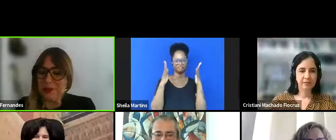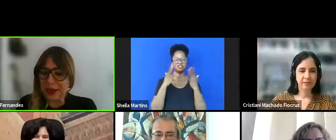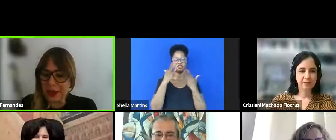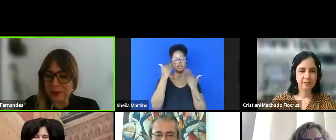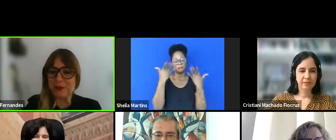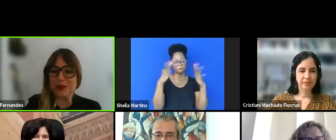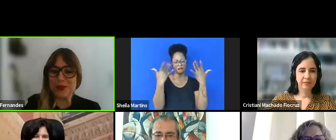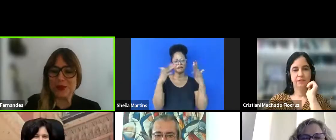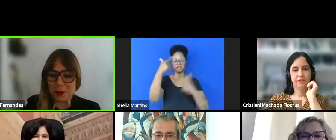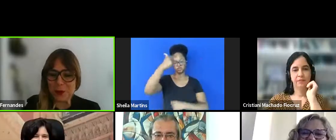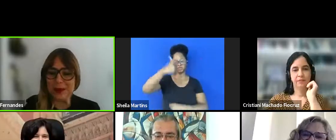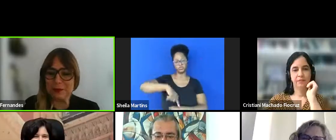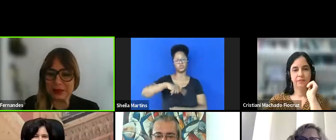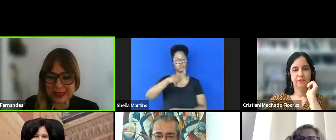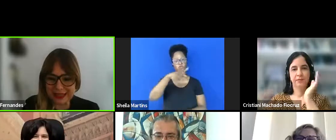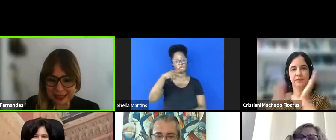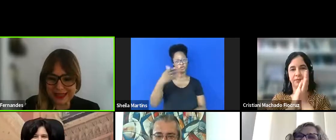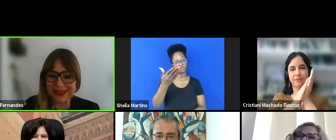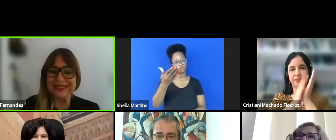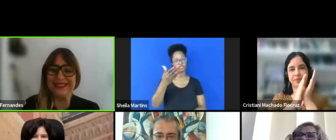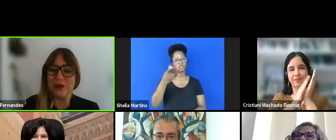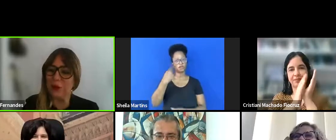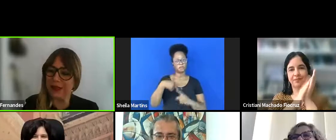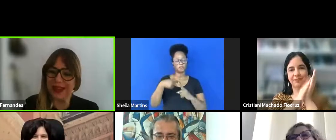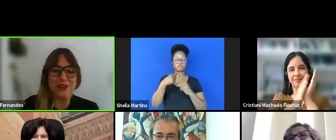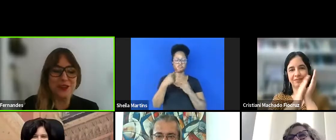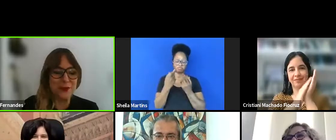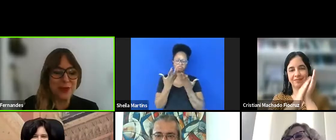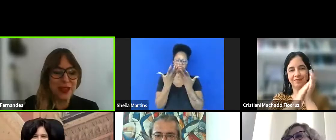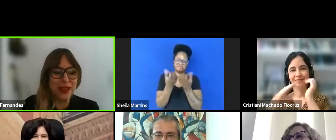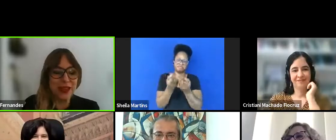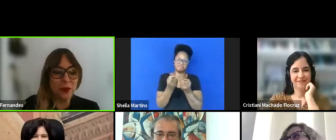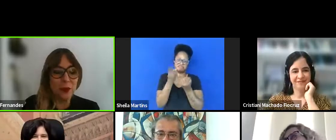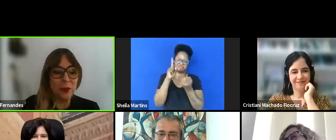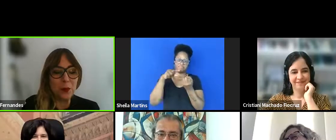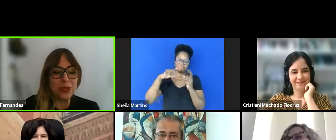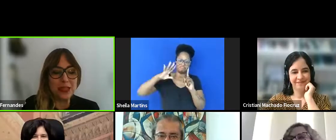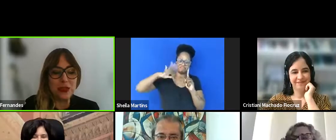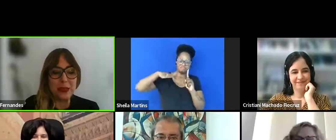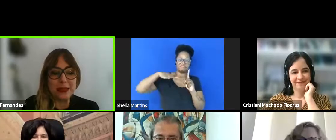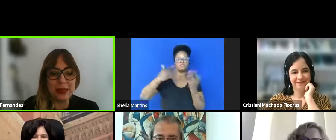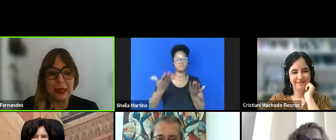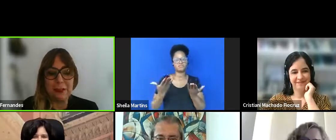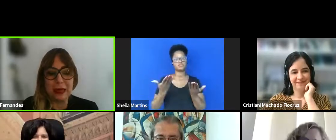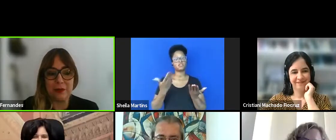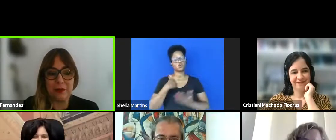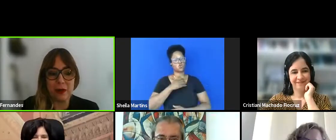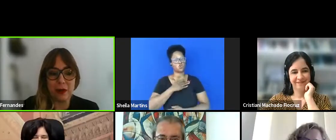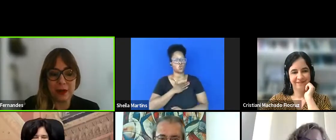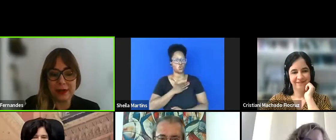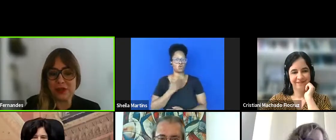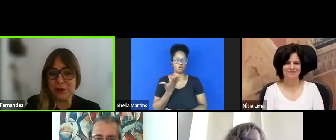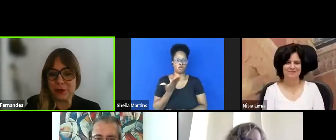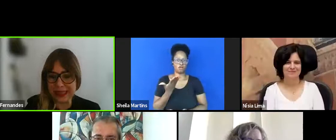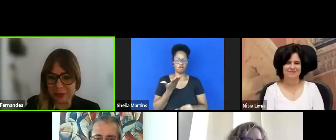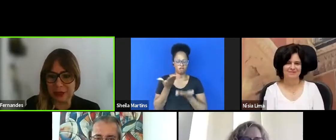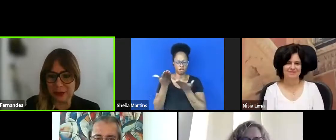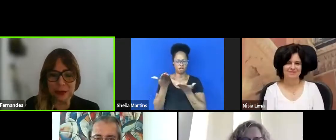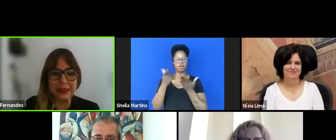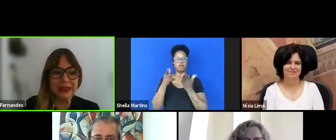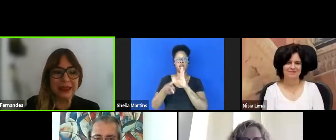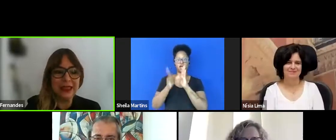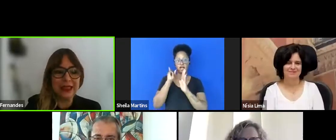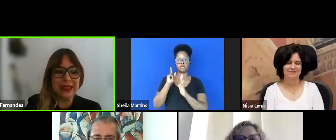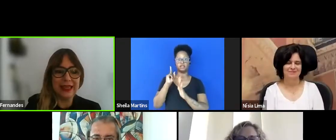Parabéns mais uma vez, professor, por essa merecida homenagem. E eu gostaria de passar a palavra agora, antes de passar